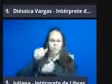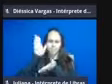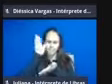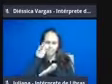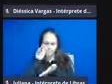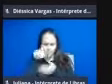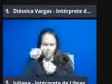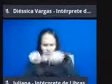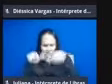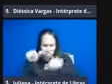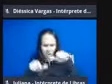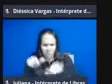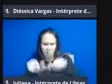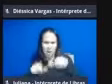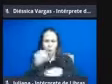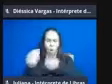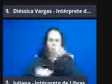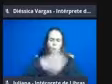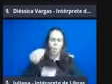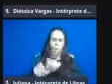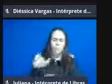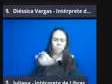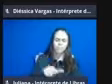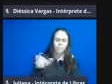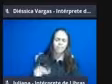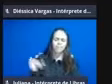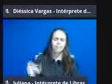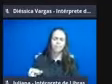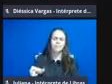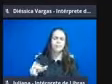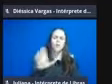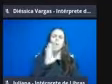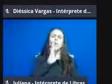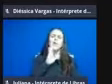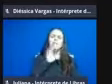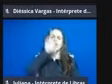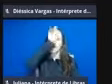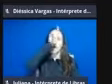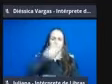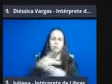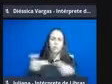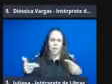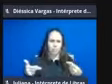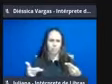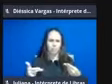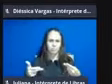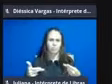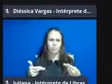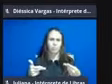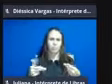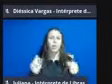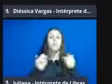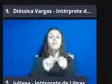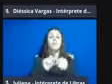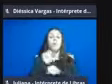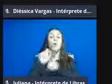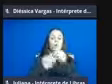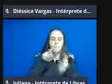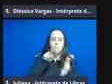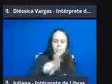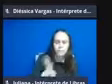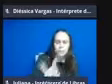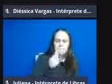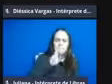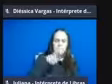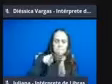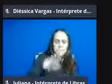foi de investigação e análise das concepções iniciais desses alunos sobre os insetos. Então, essa investigação foi feita através de um questionário,